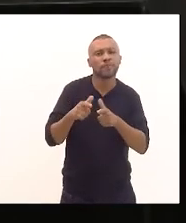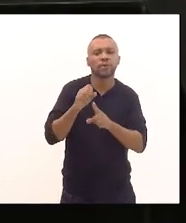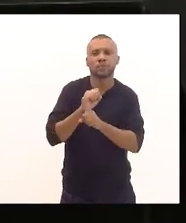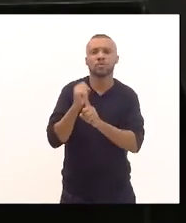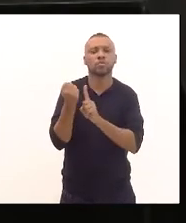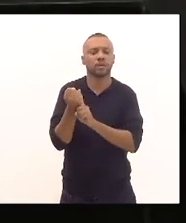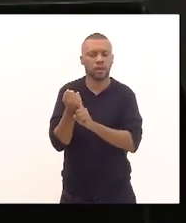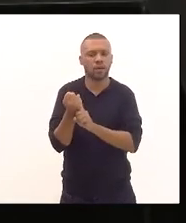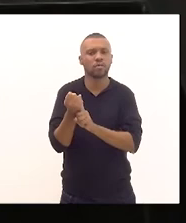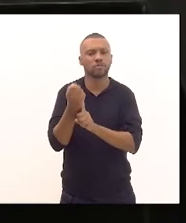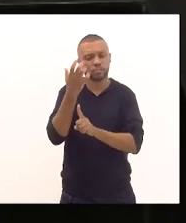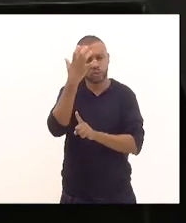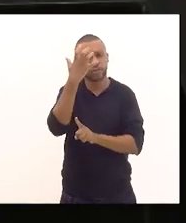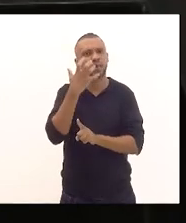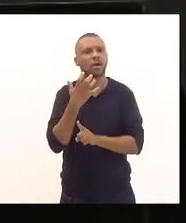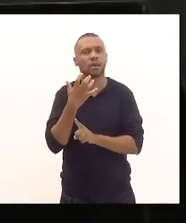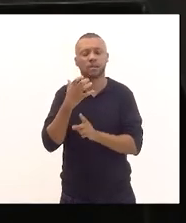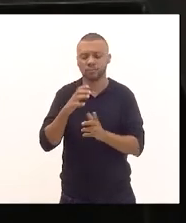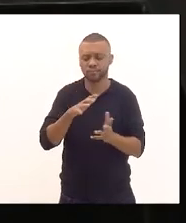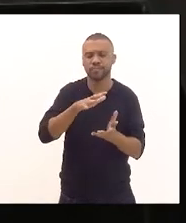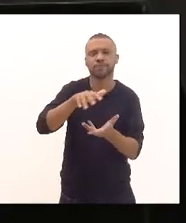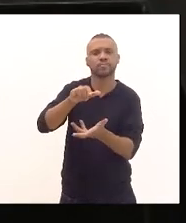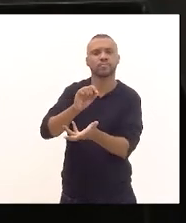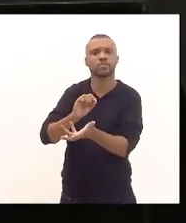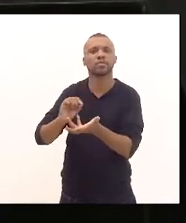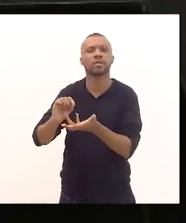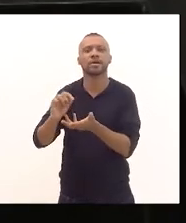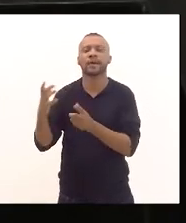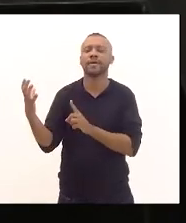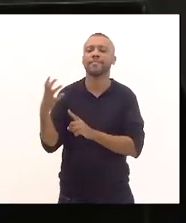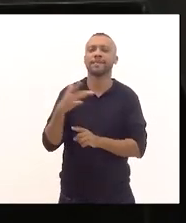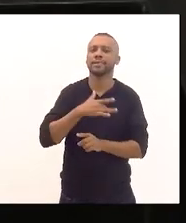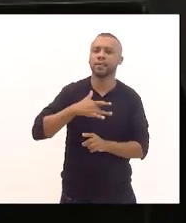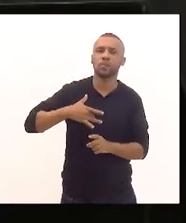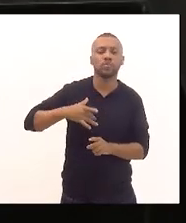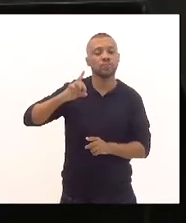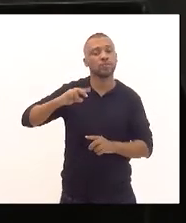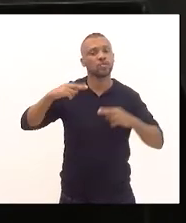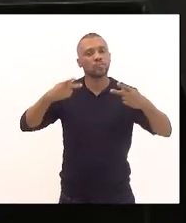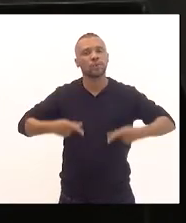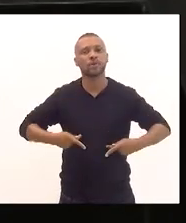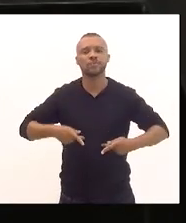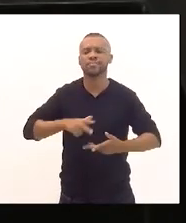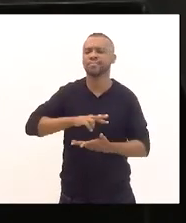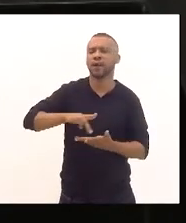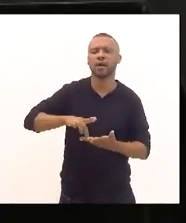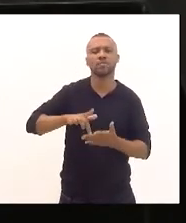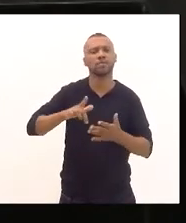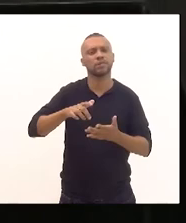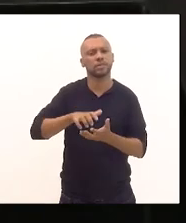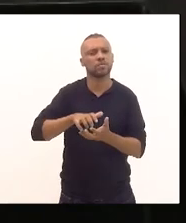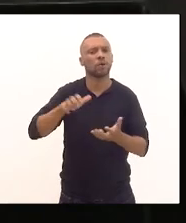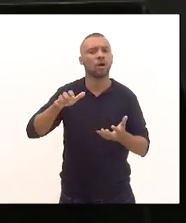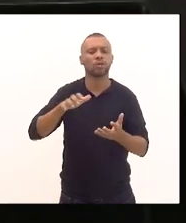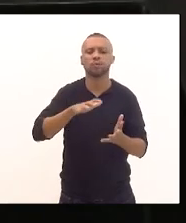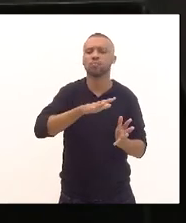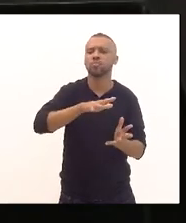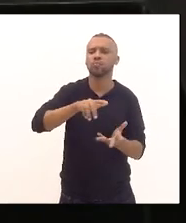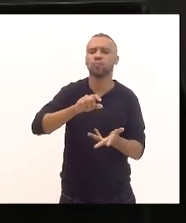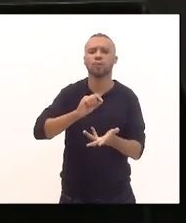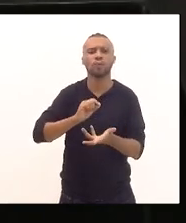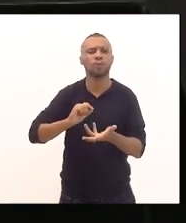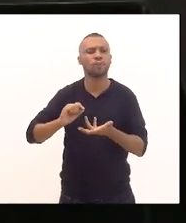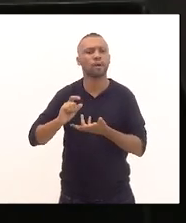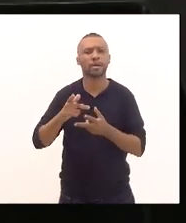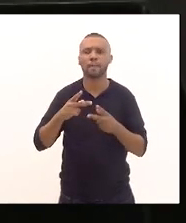séria global que afeta a saúde e os direitos humanos a idosos em todo mundo e que merece